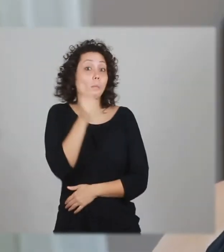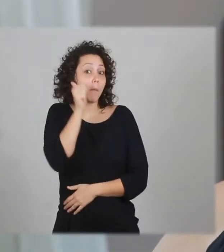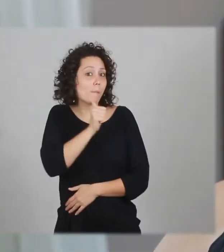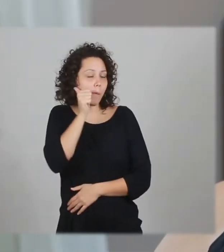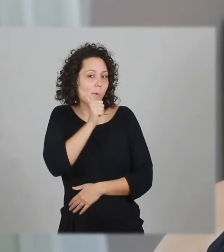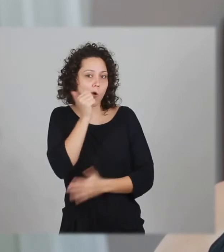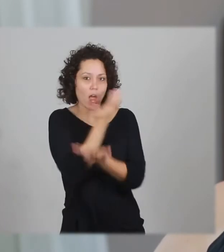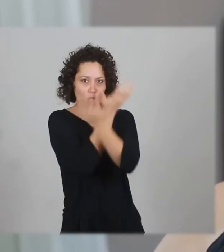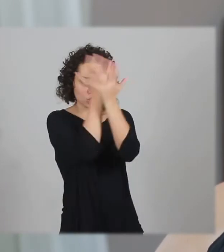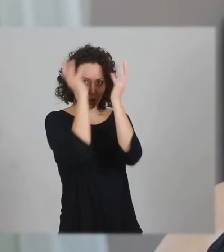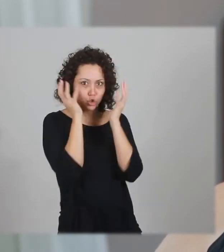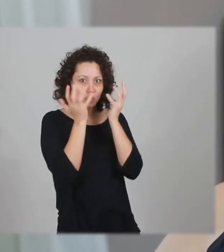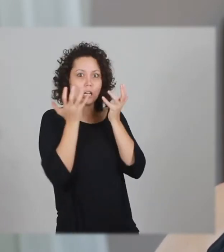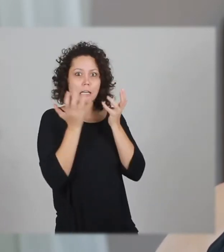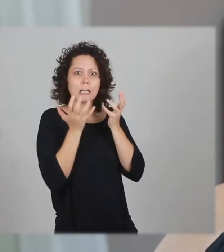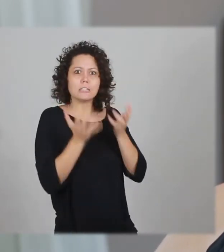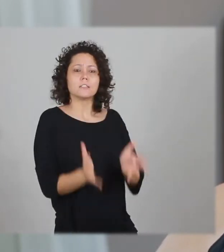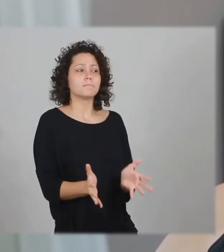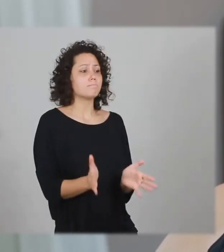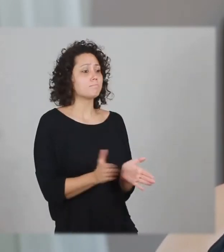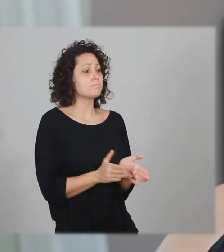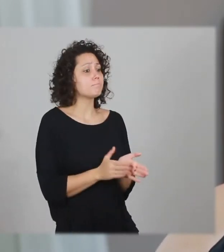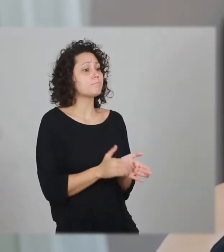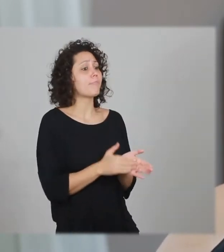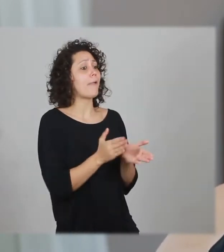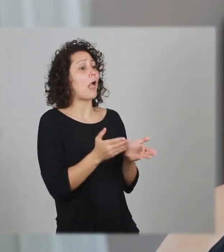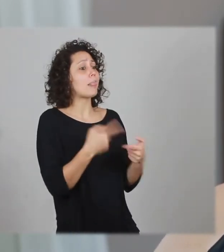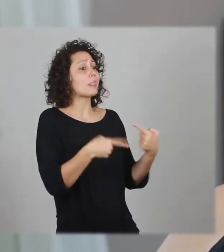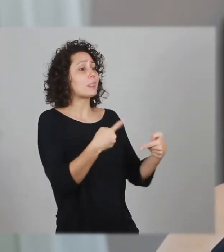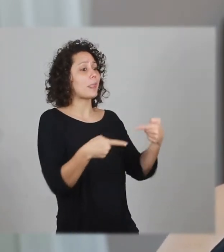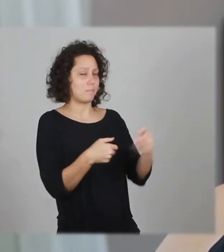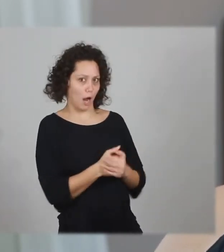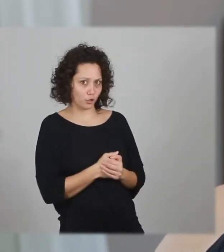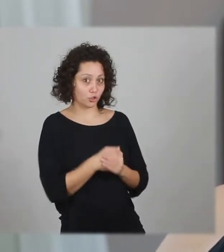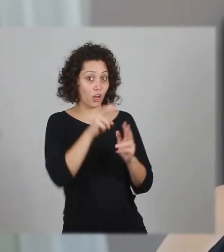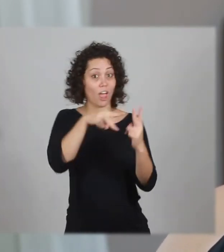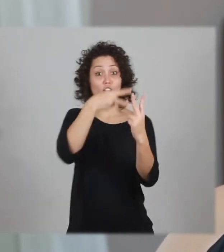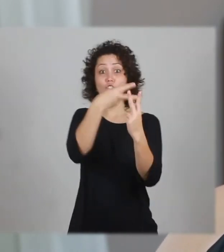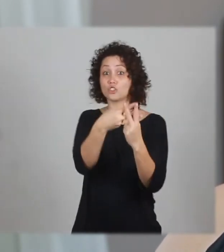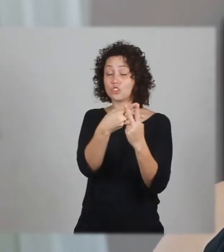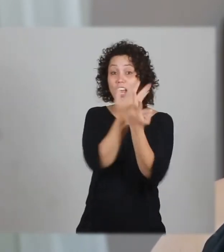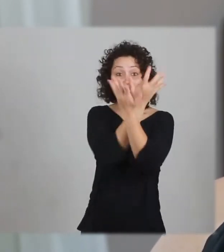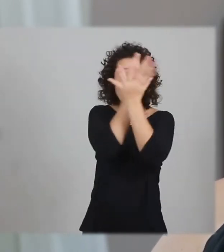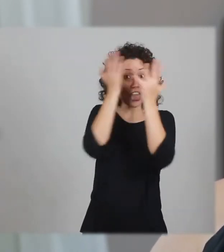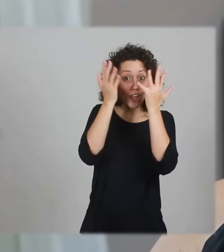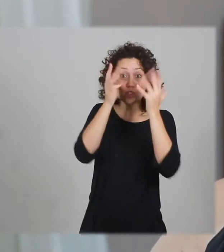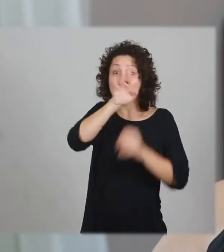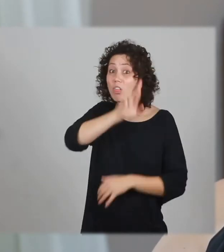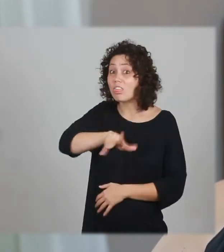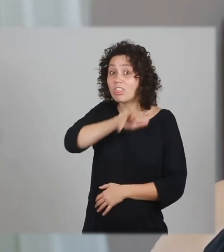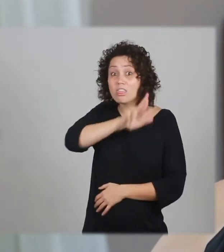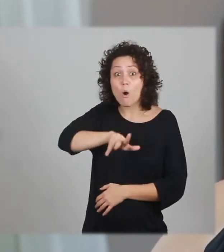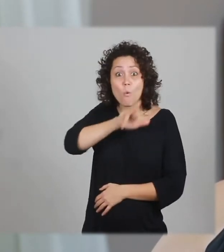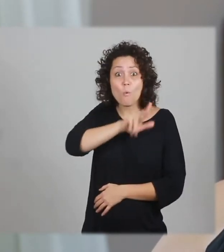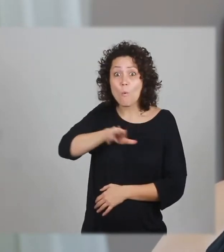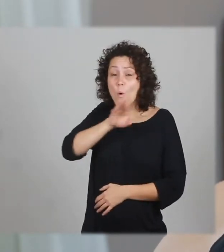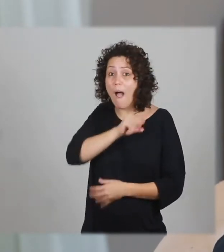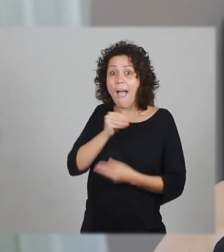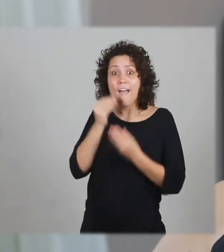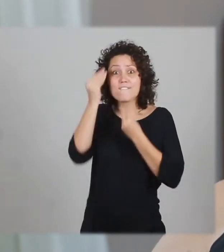quis fomentar um debate sobre o uso de fantasias. E ela criou essa hashtag, índio não é fantasia. Então ela criou uma